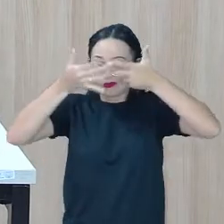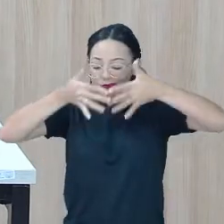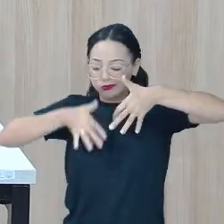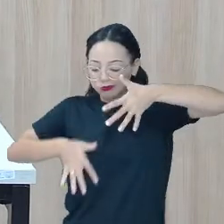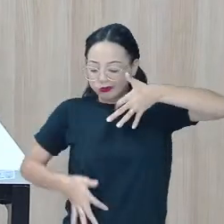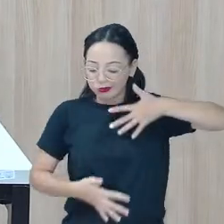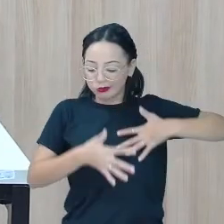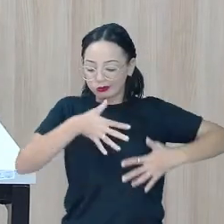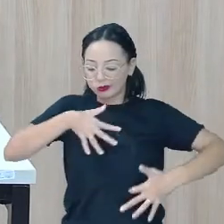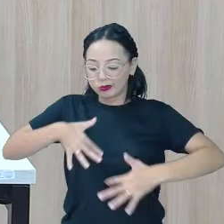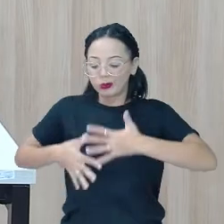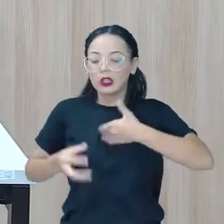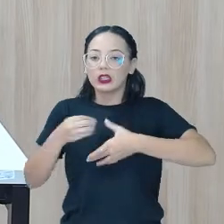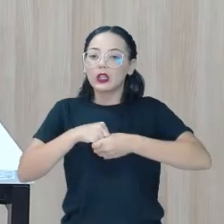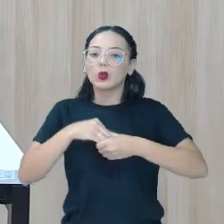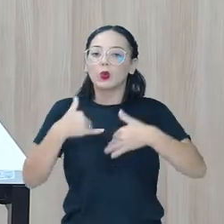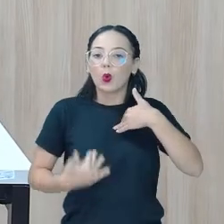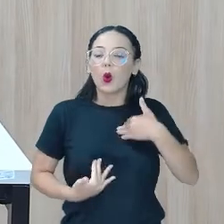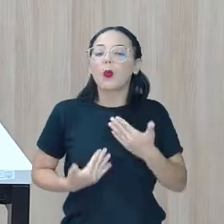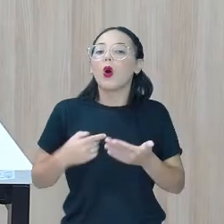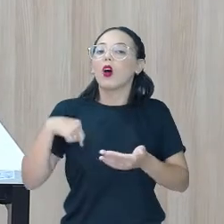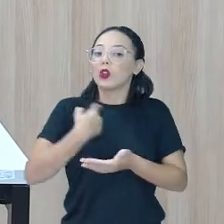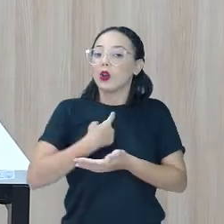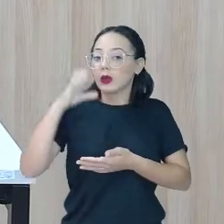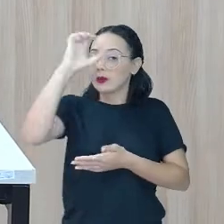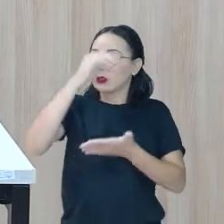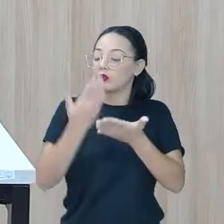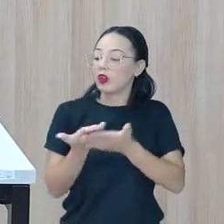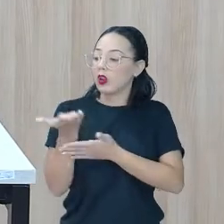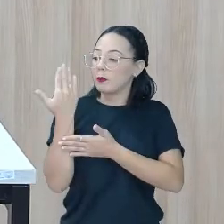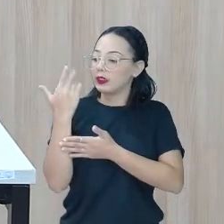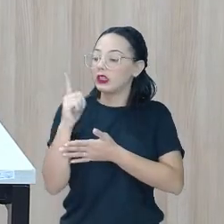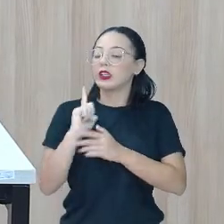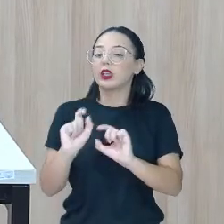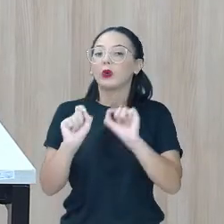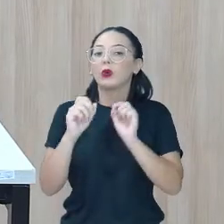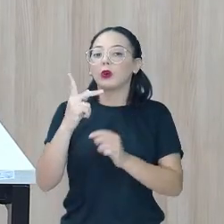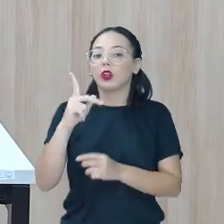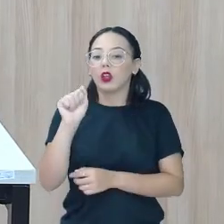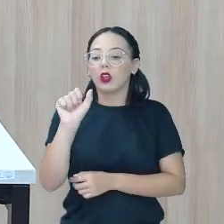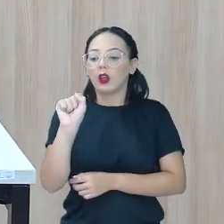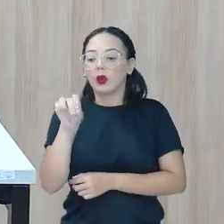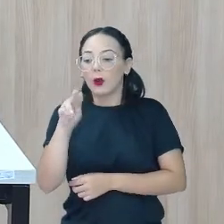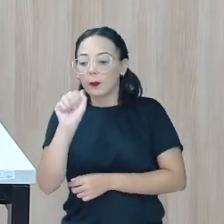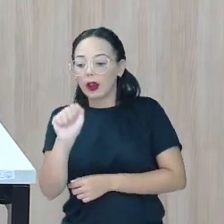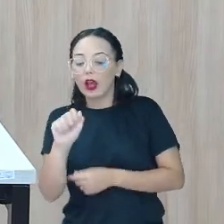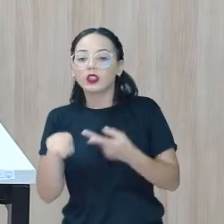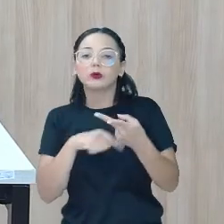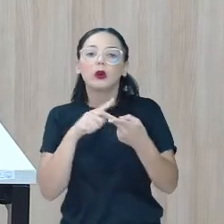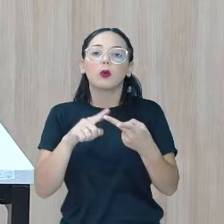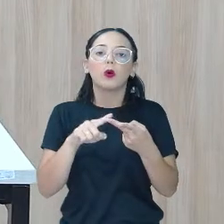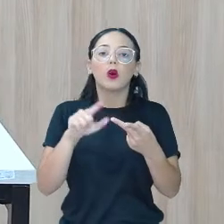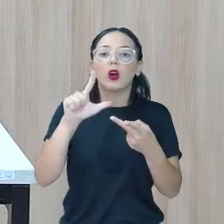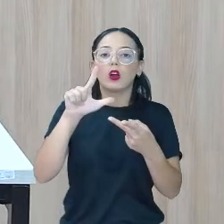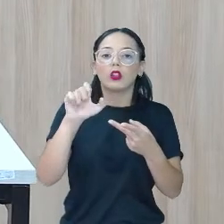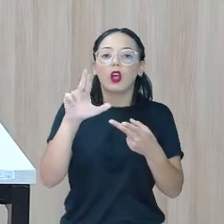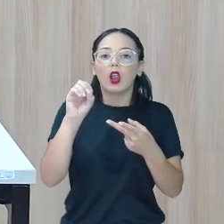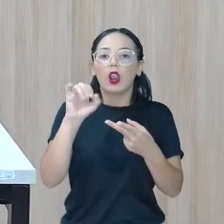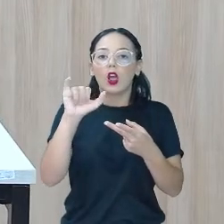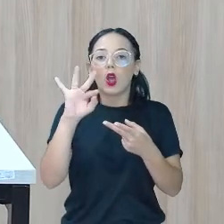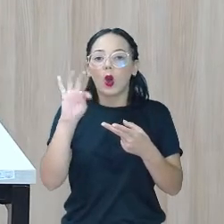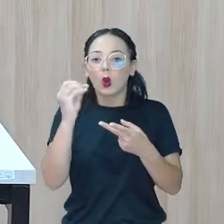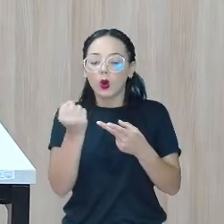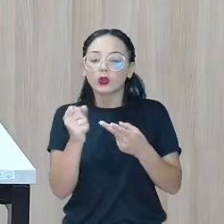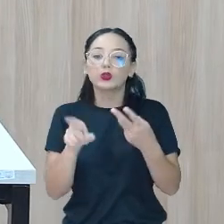nosso corpo. Vimos na aula passada que ele é formado por plasma, que é a parte líquida, por leucócitos ou glóbulos